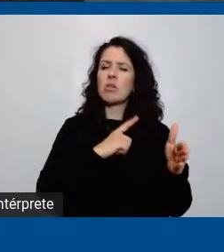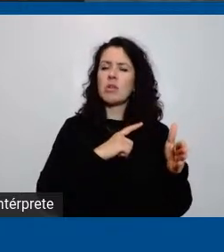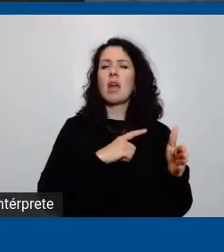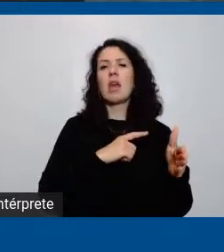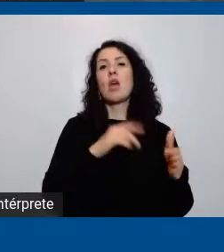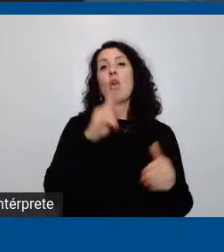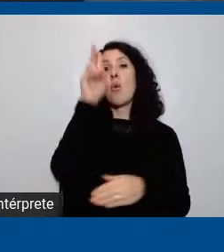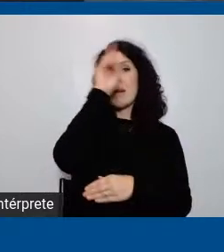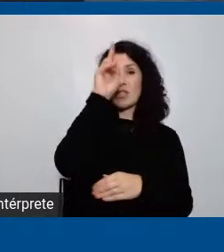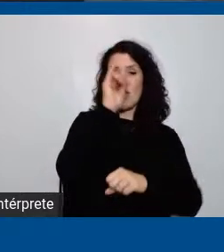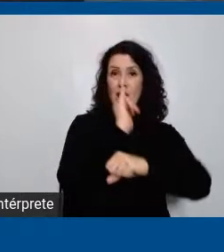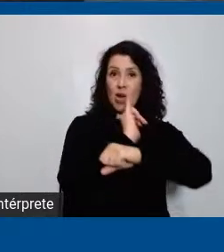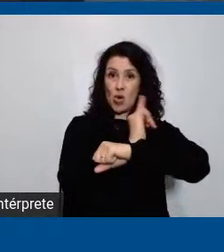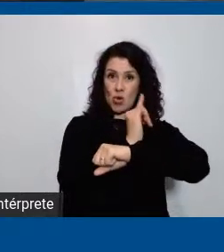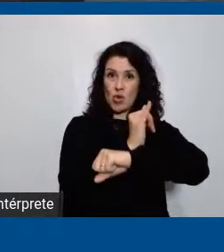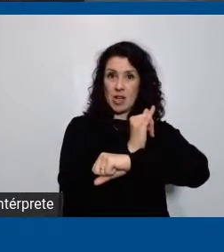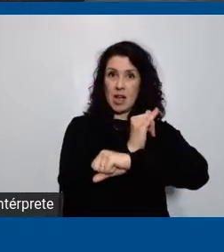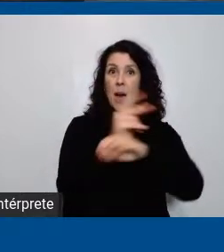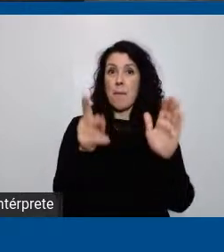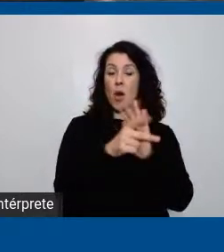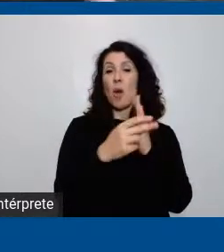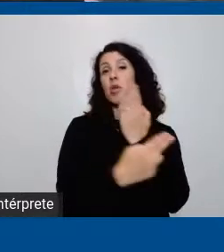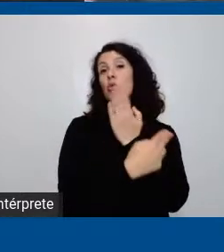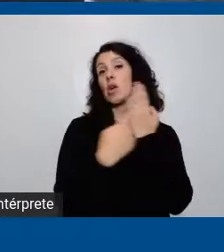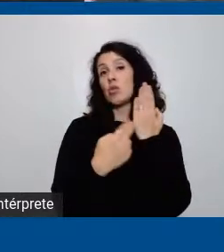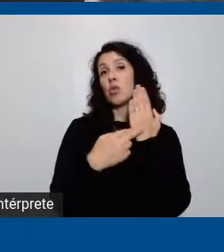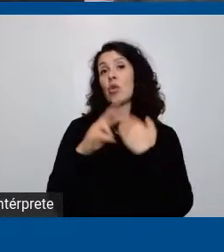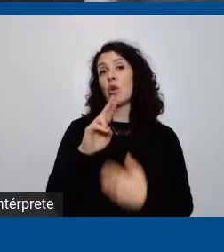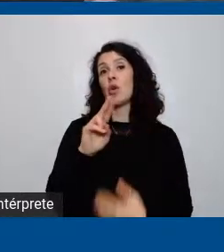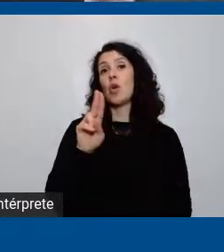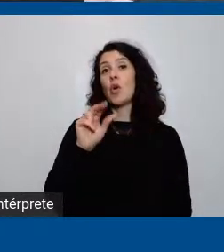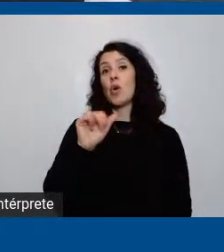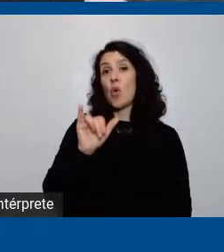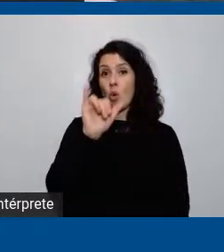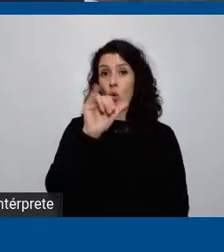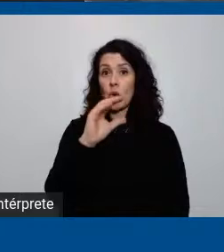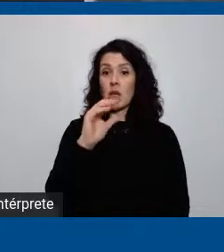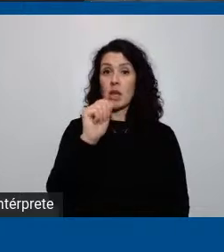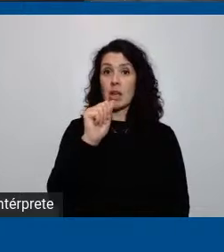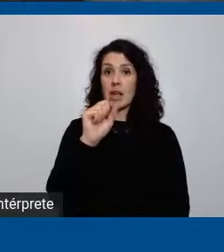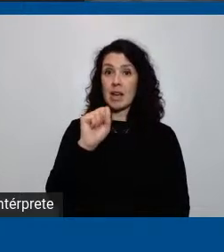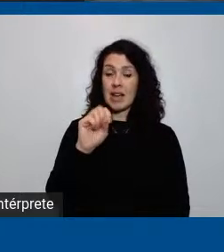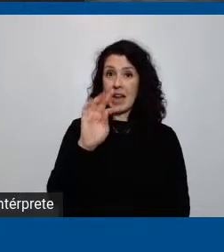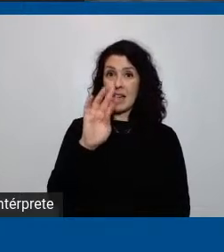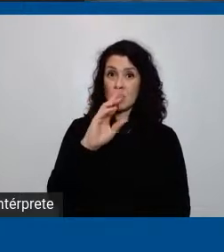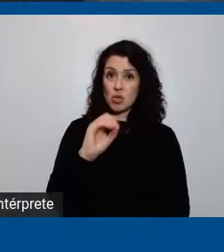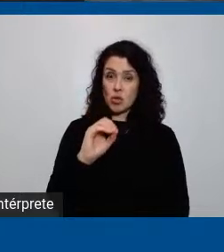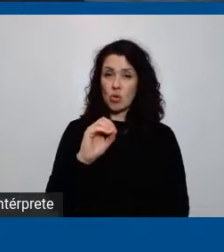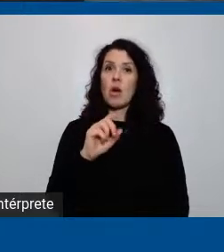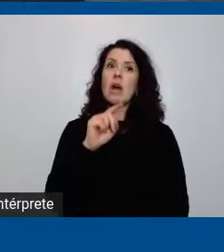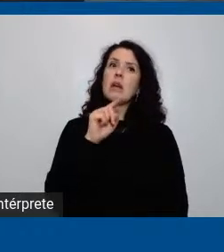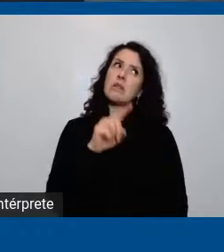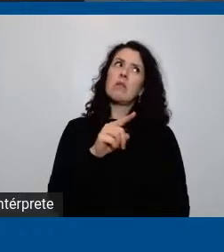Rui Castro, porque no momento em que o cinema foi desativado, hoje é uma igreja,